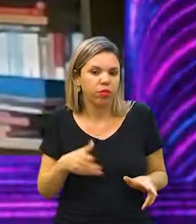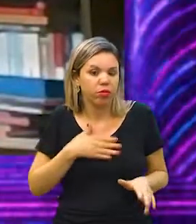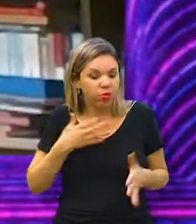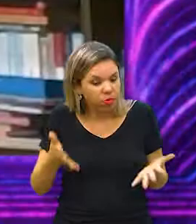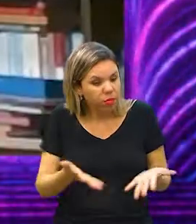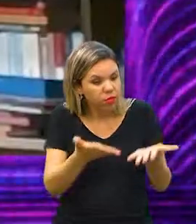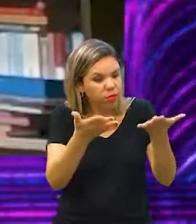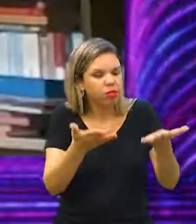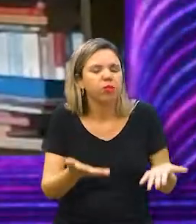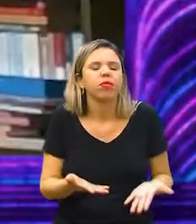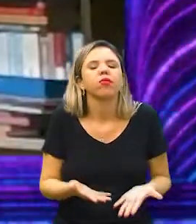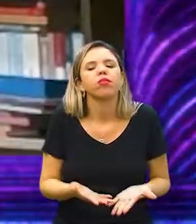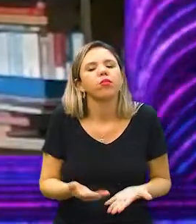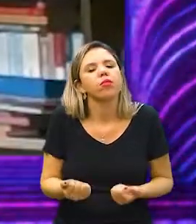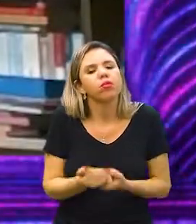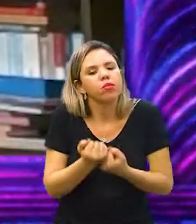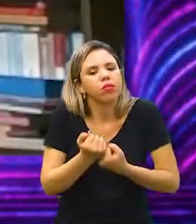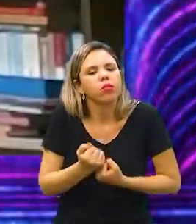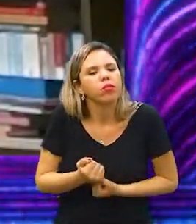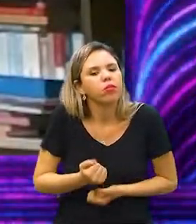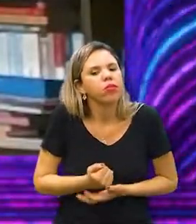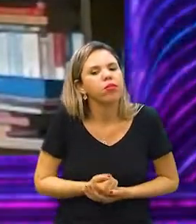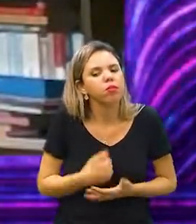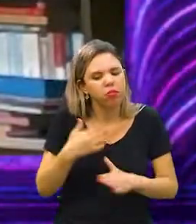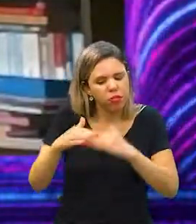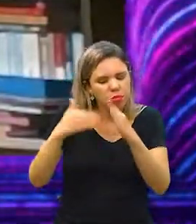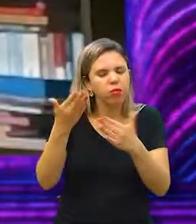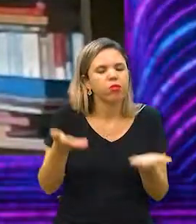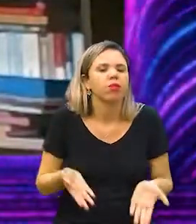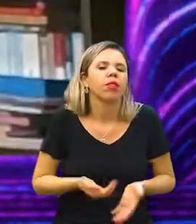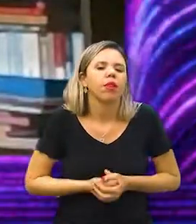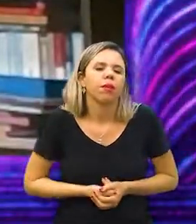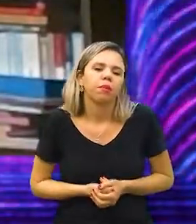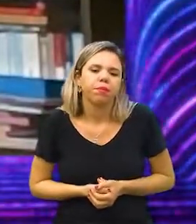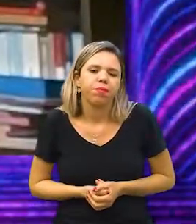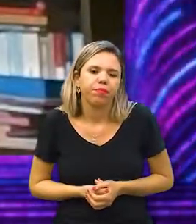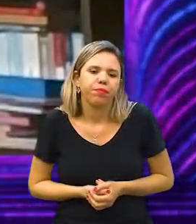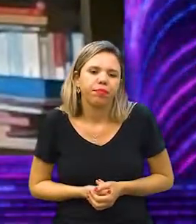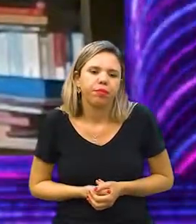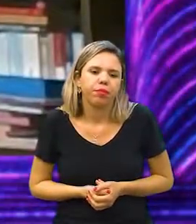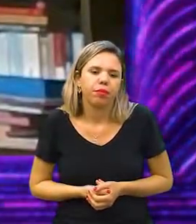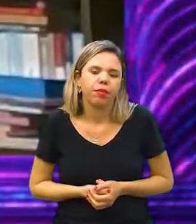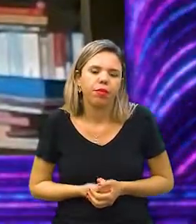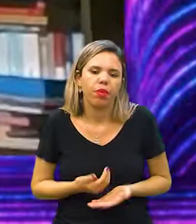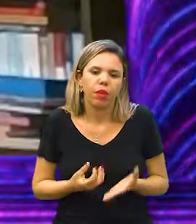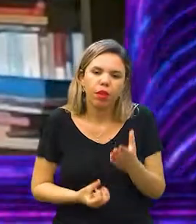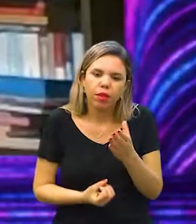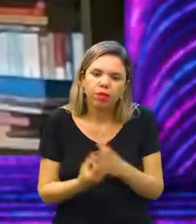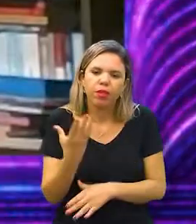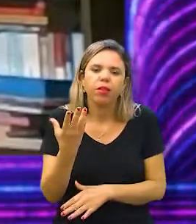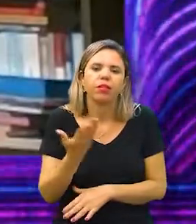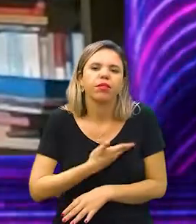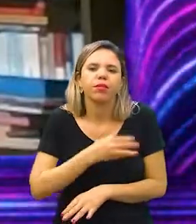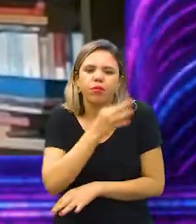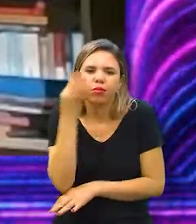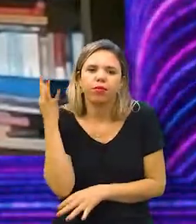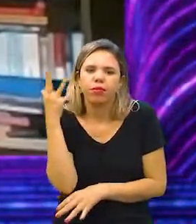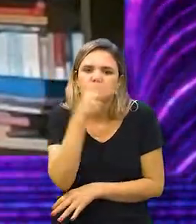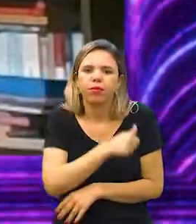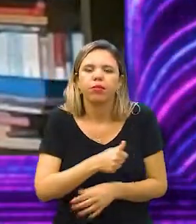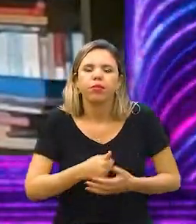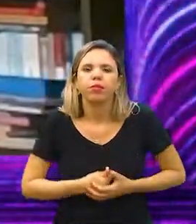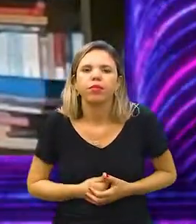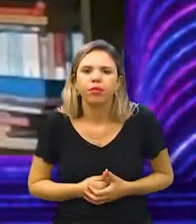acaba estimulando ela a desenvolver isso. Então, nasce uma amizade muito bonita.